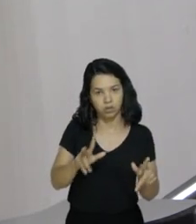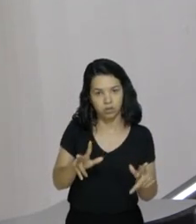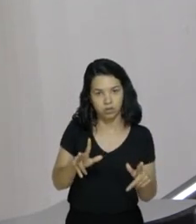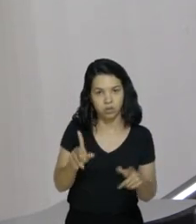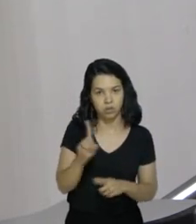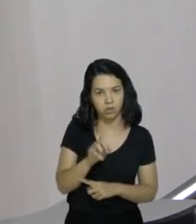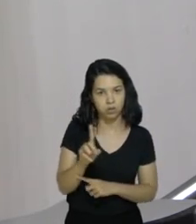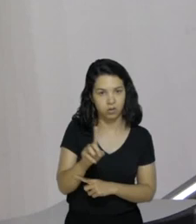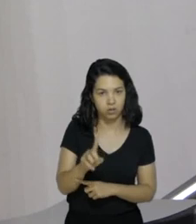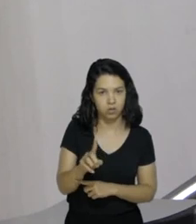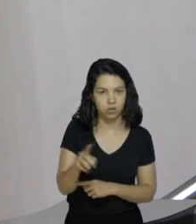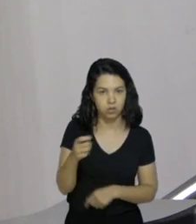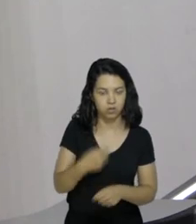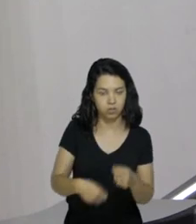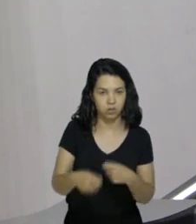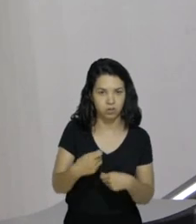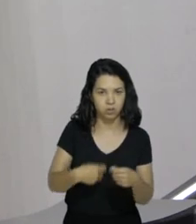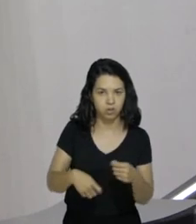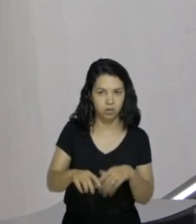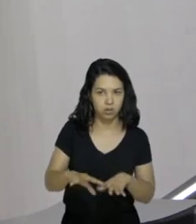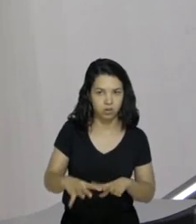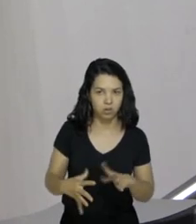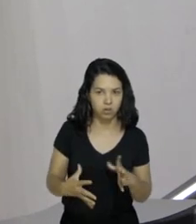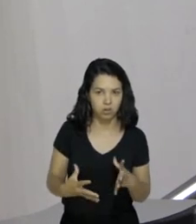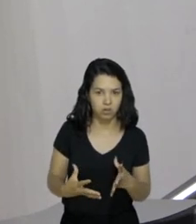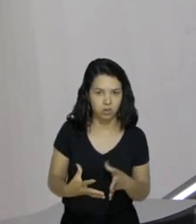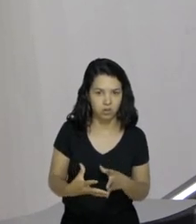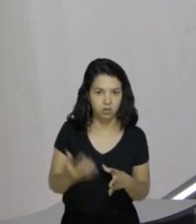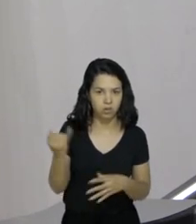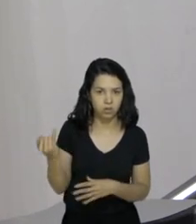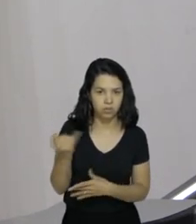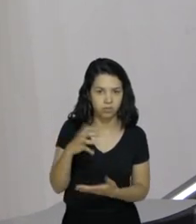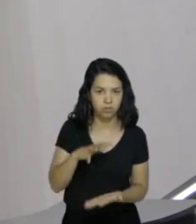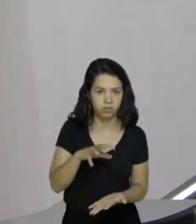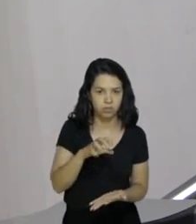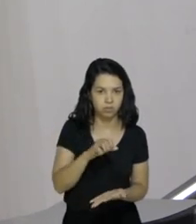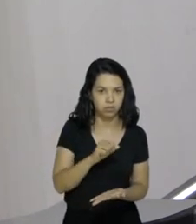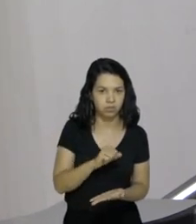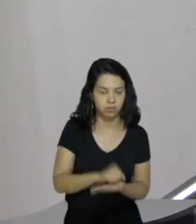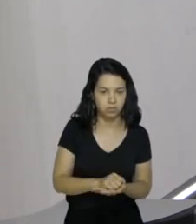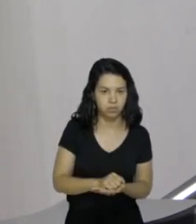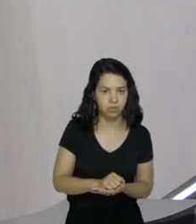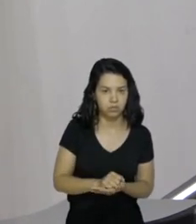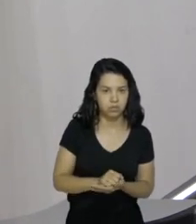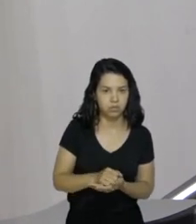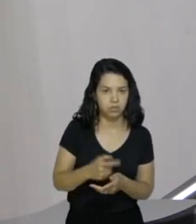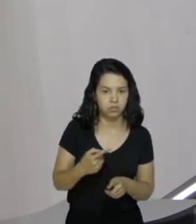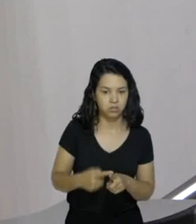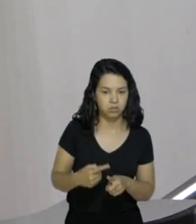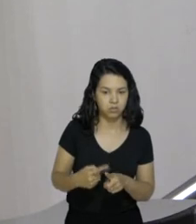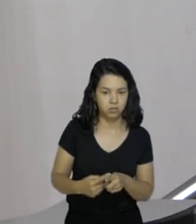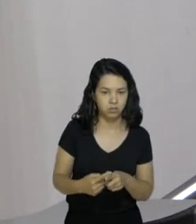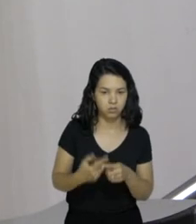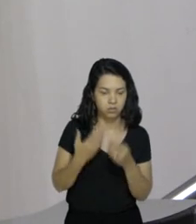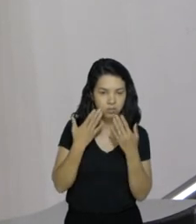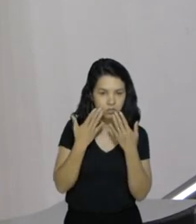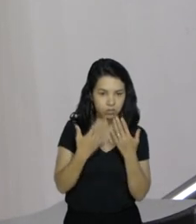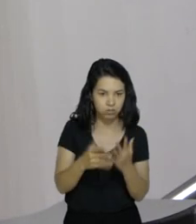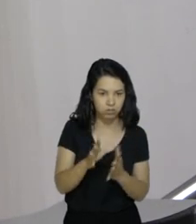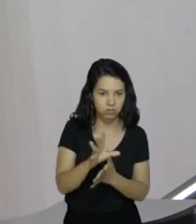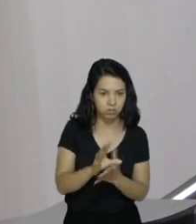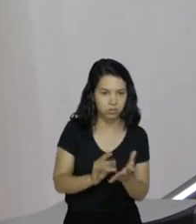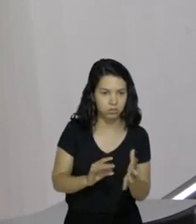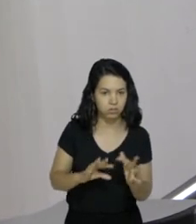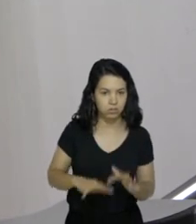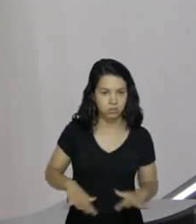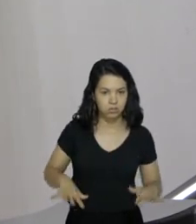da administração atual. É importante registrar este feito porque ela serve de exemplo para todo o estado de Santa